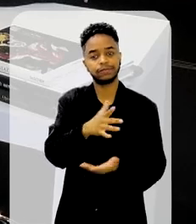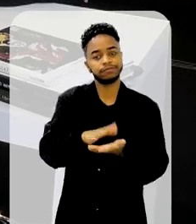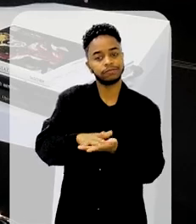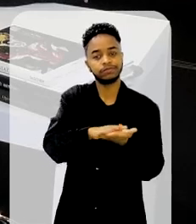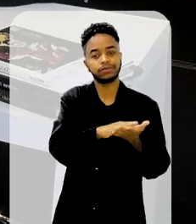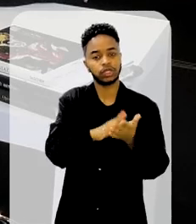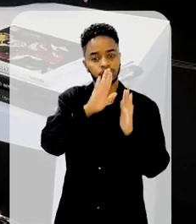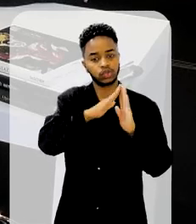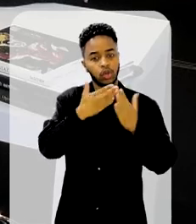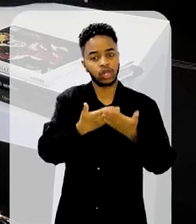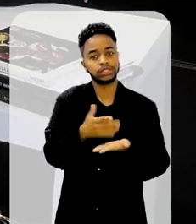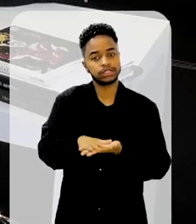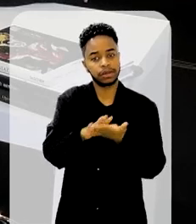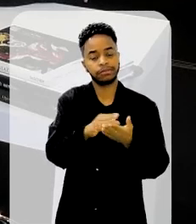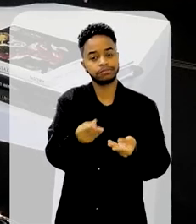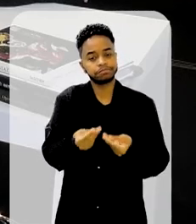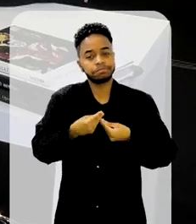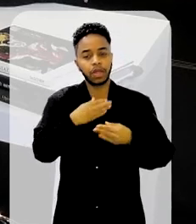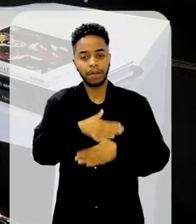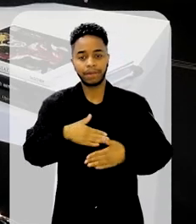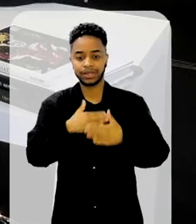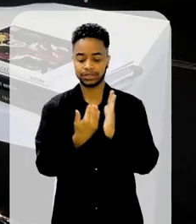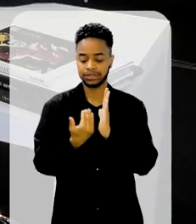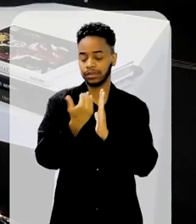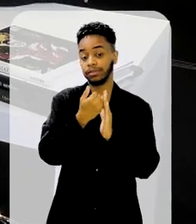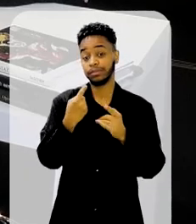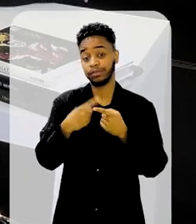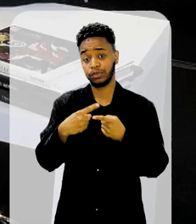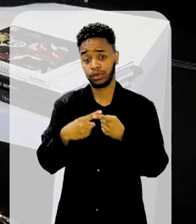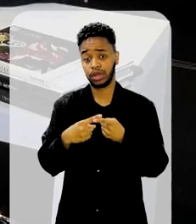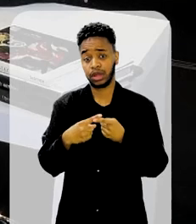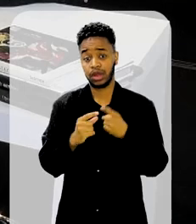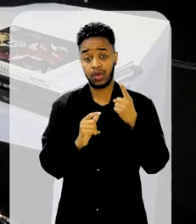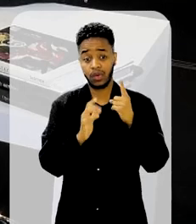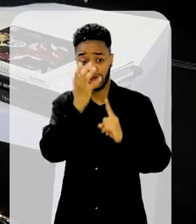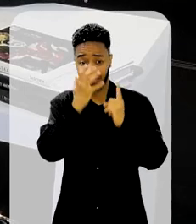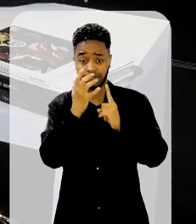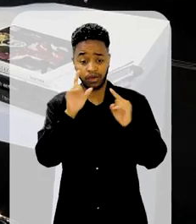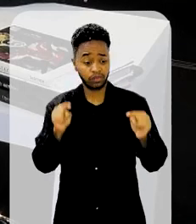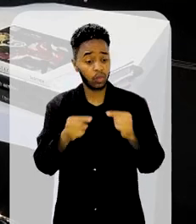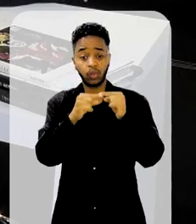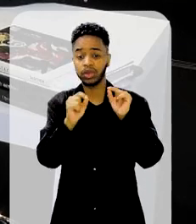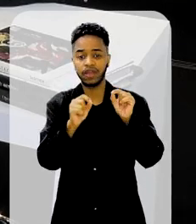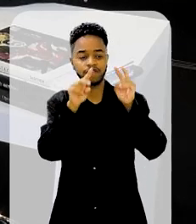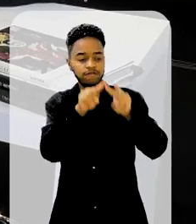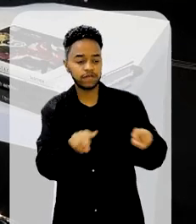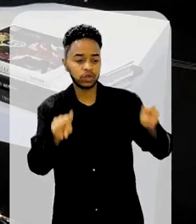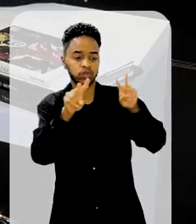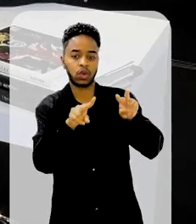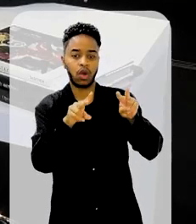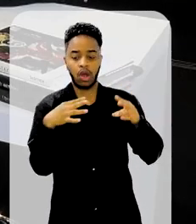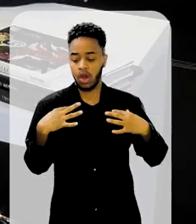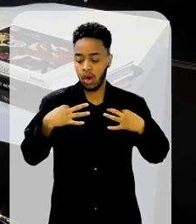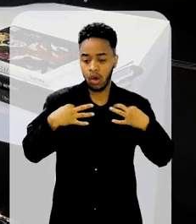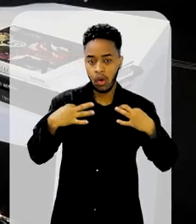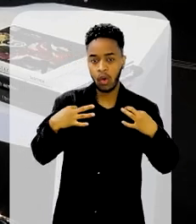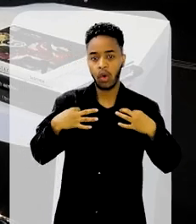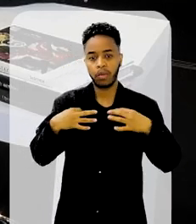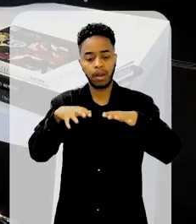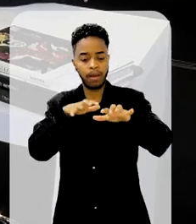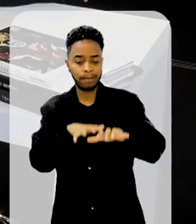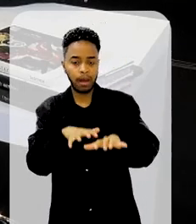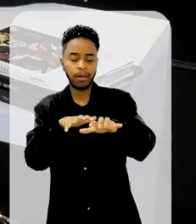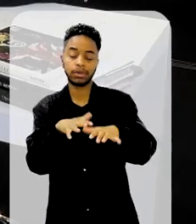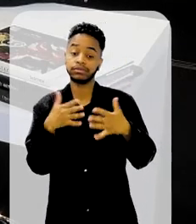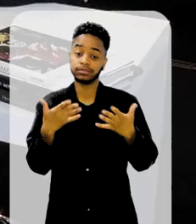nos proporciona um um um prazer maior porque o o carnaval é o visual sim verdade né fantasias eh